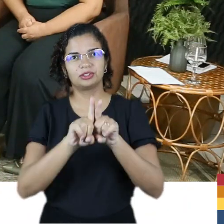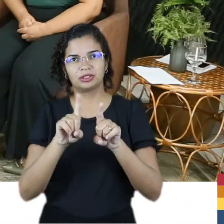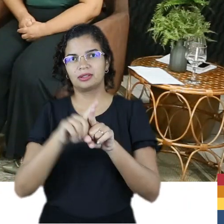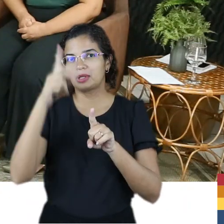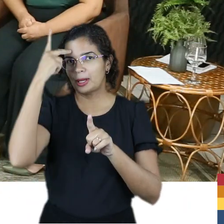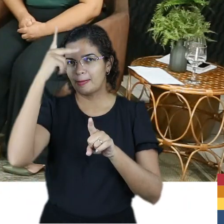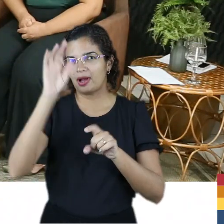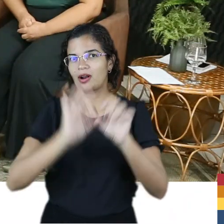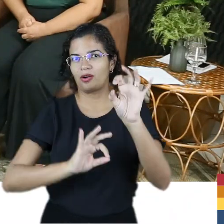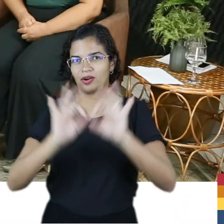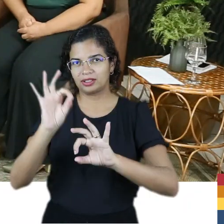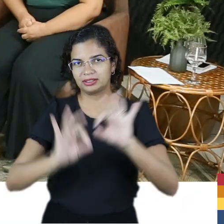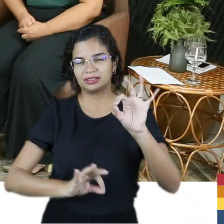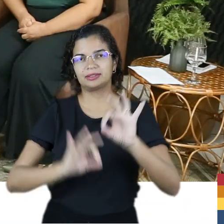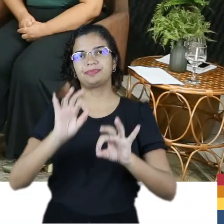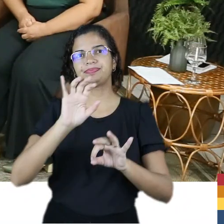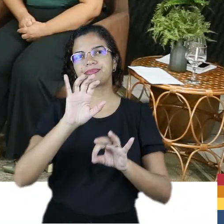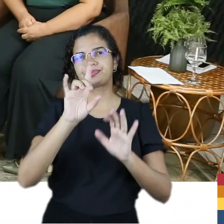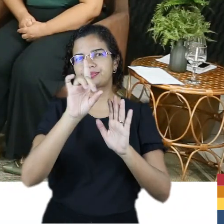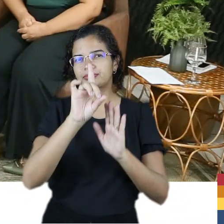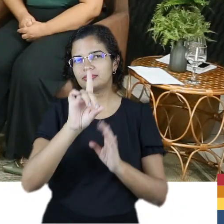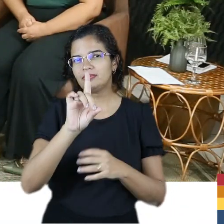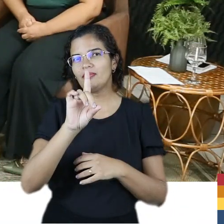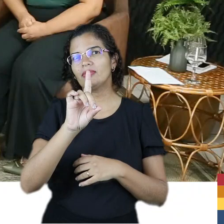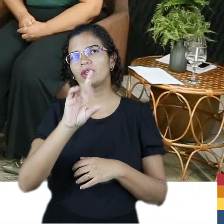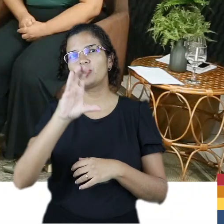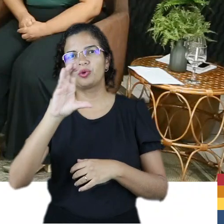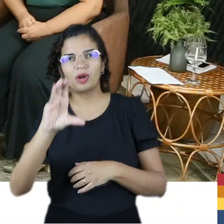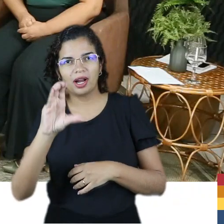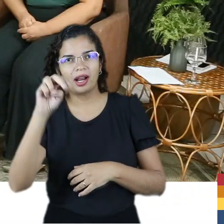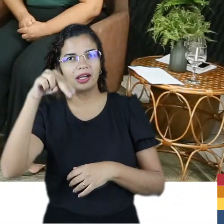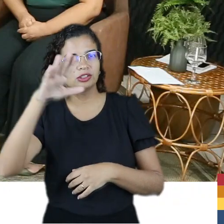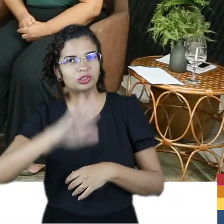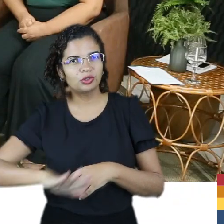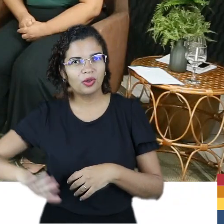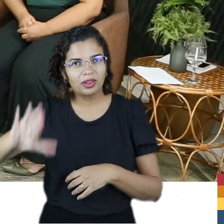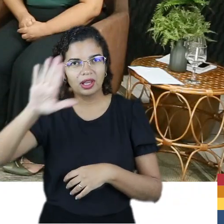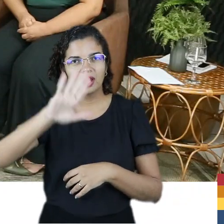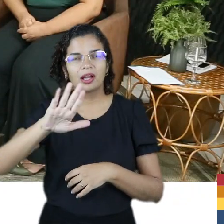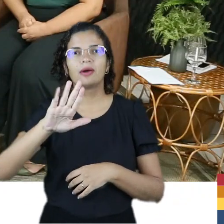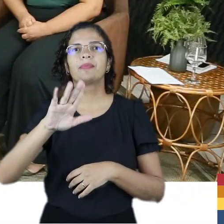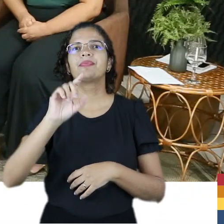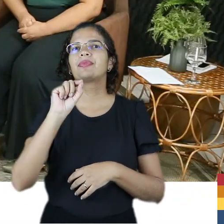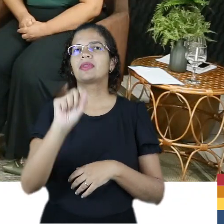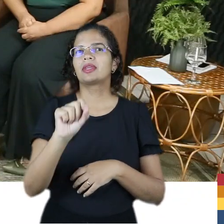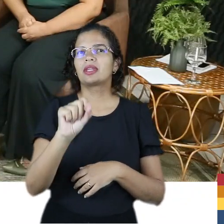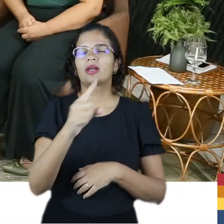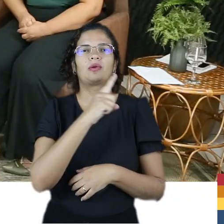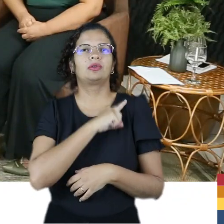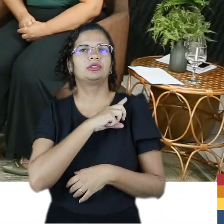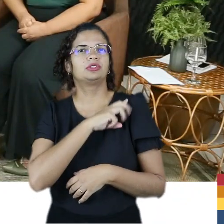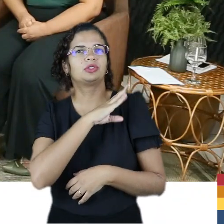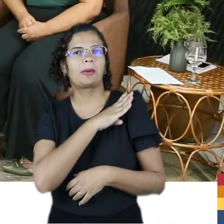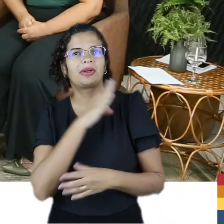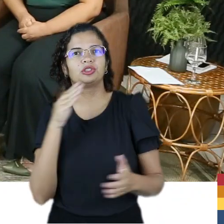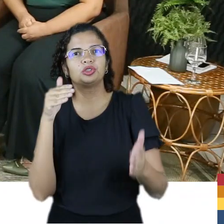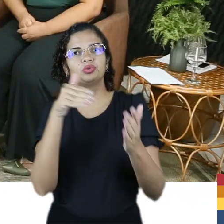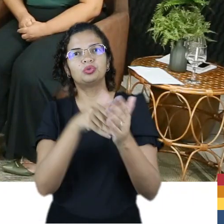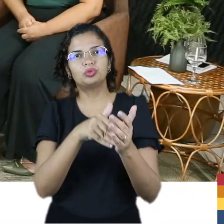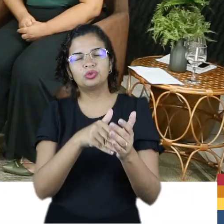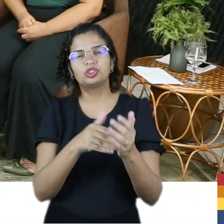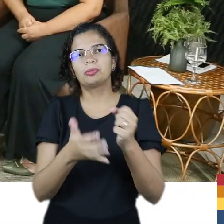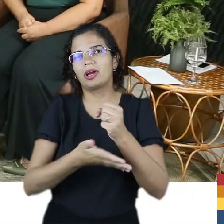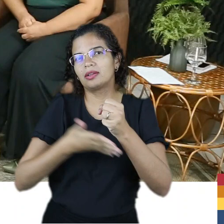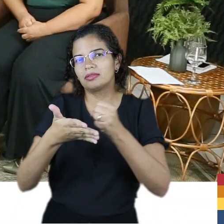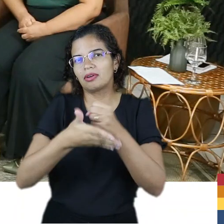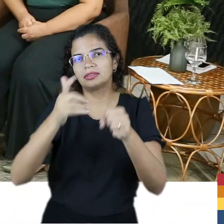e tecnológicos dos processos produtivos, relacionando a teoria com a prática. E aí nós vimos muito claramente lá a voz do Demerval